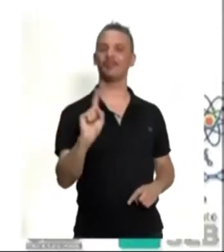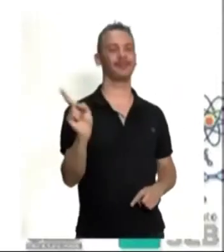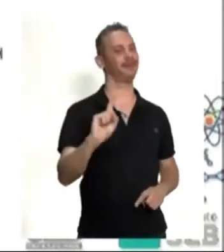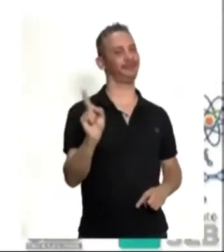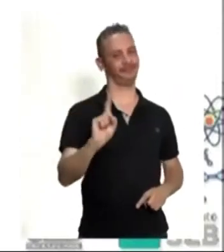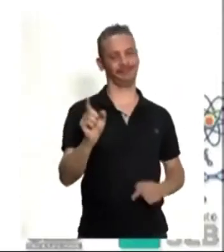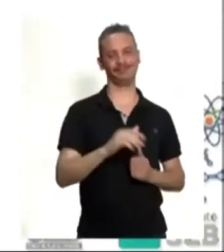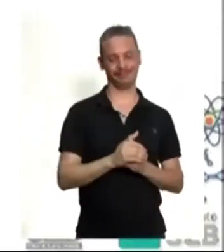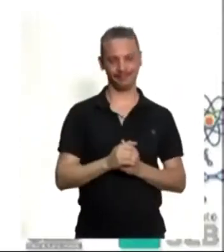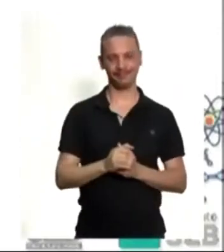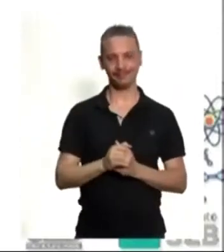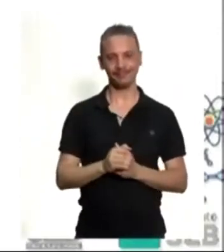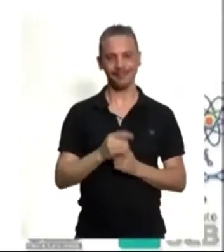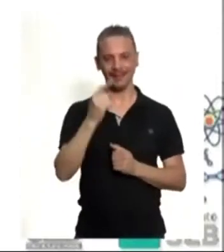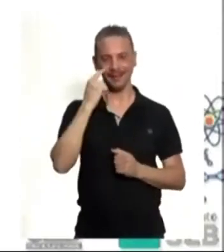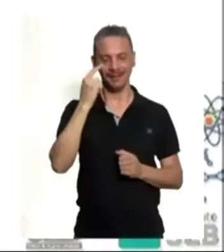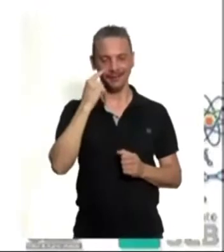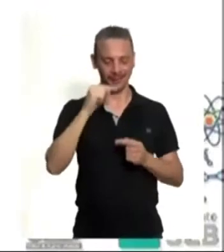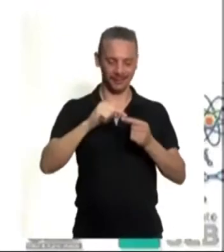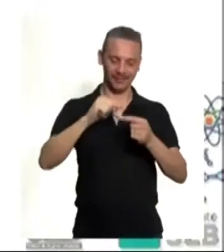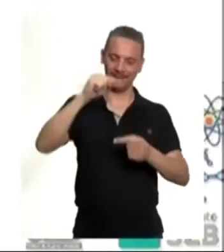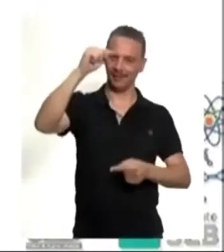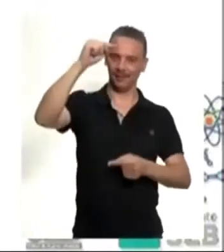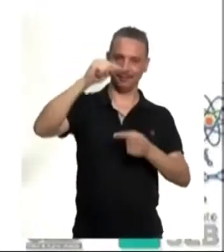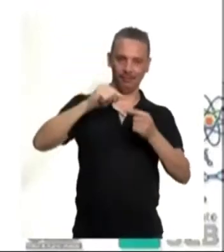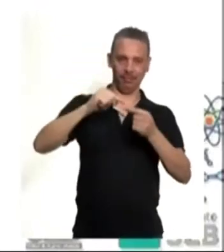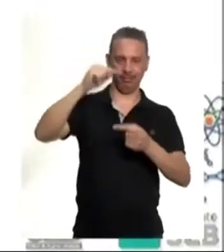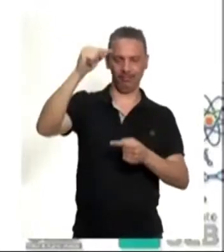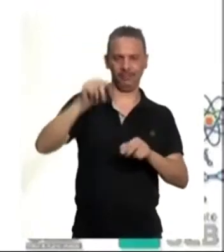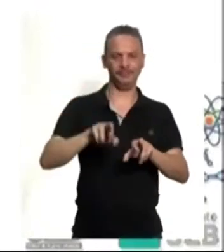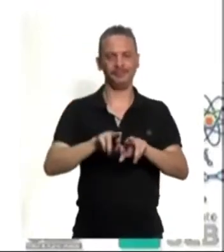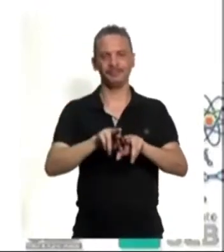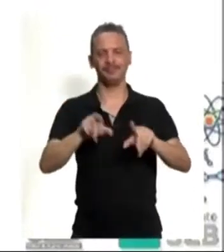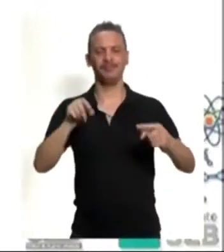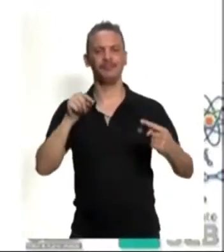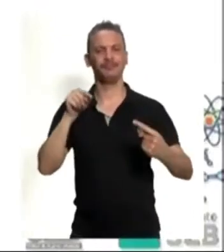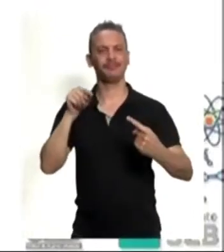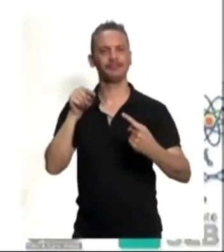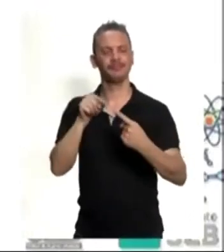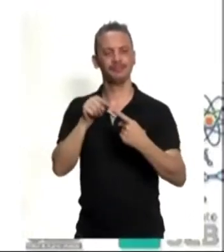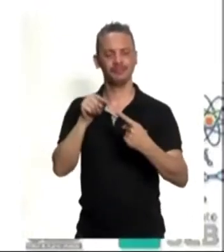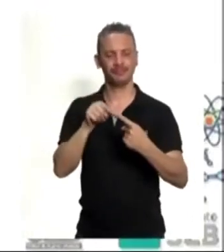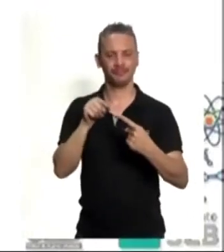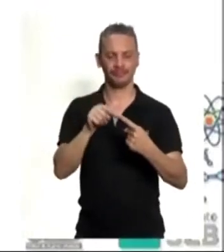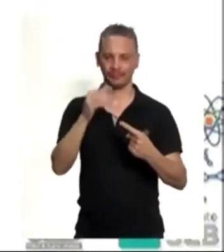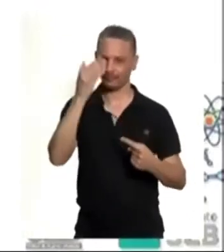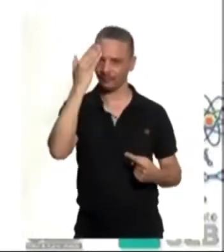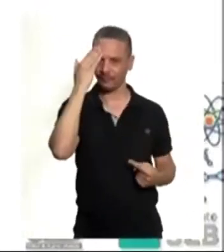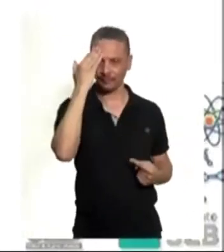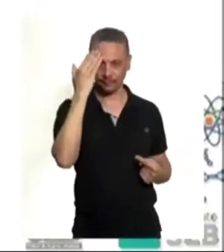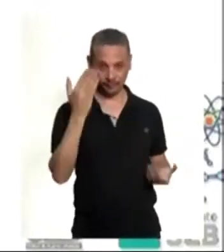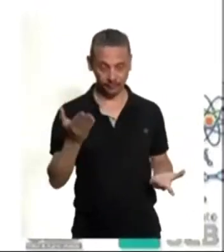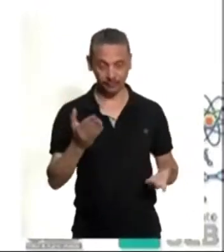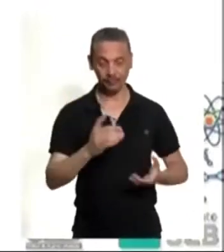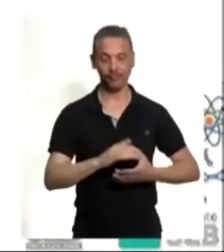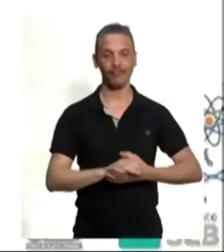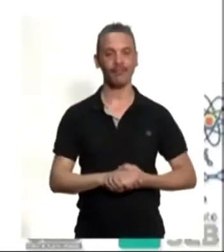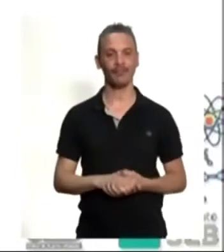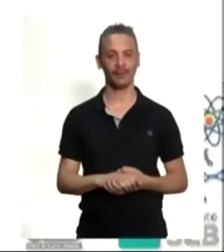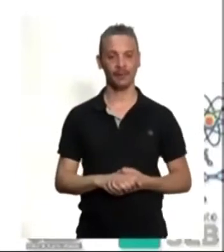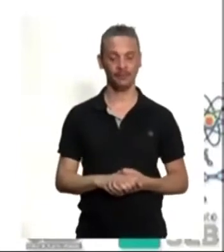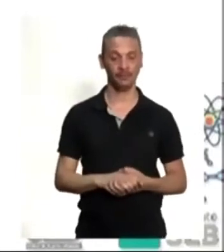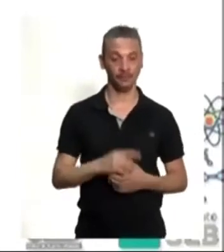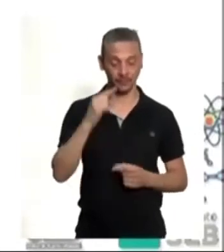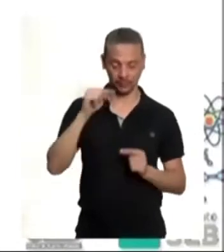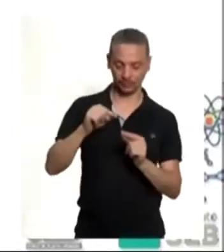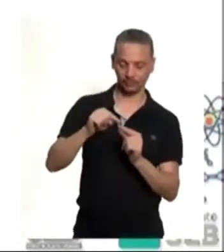aquele cuja altura não forma, ou melhor, é aquele cuja altura não é exatamente igual à aresta lateral. Tá vendo essa